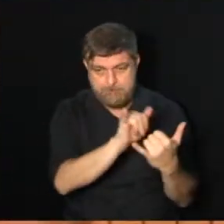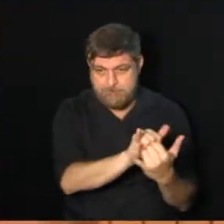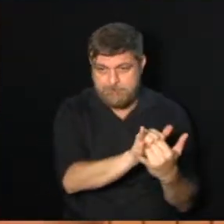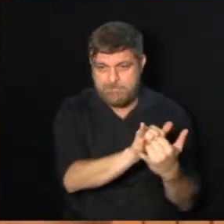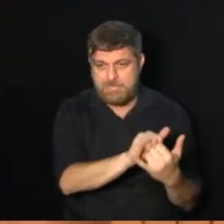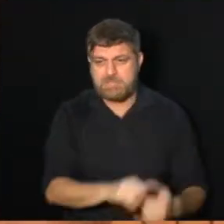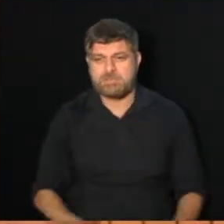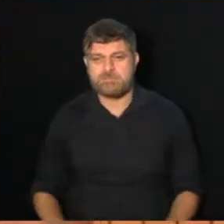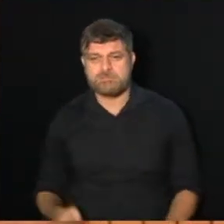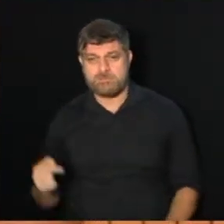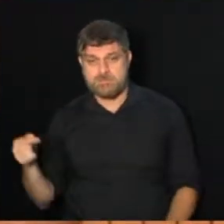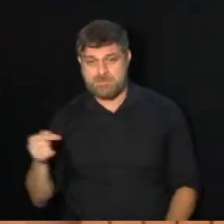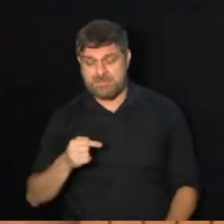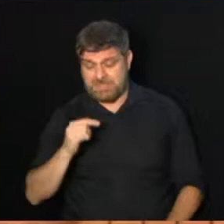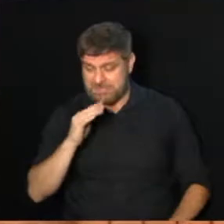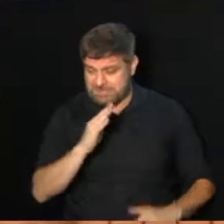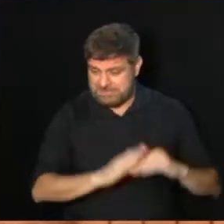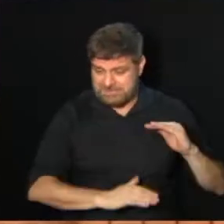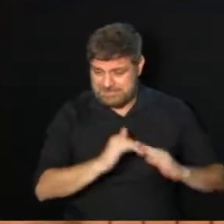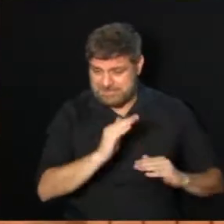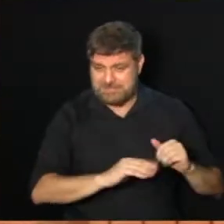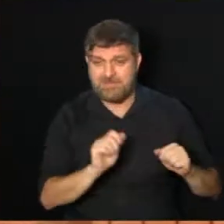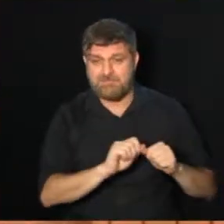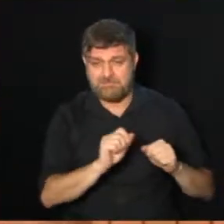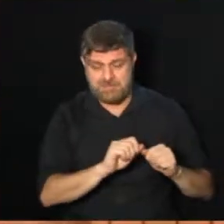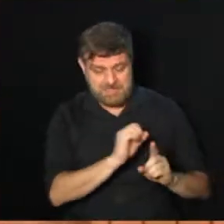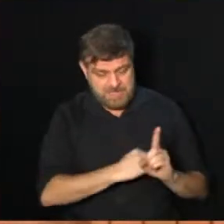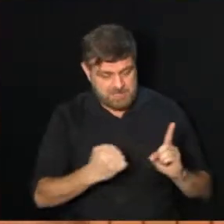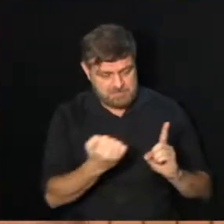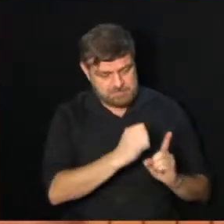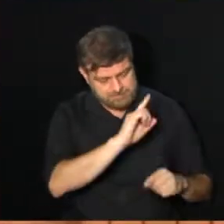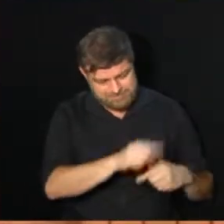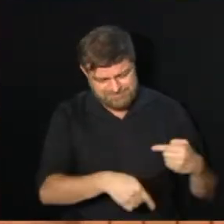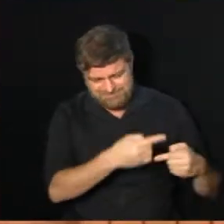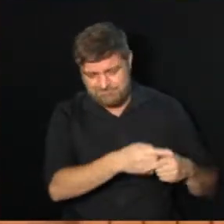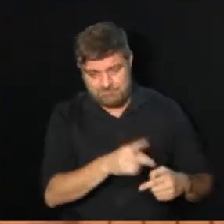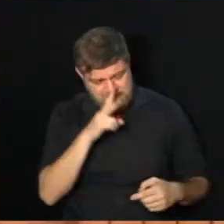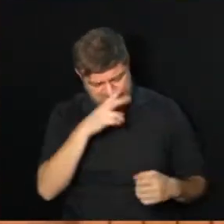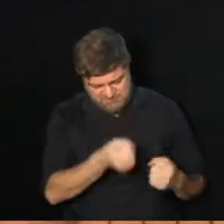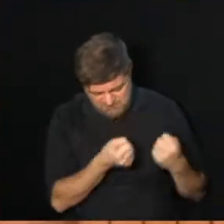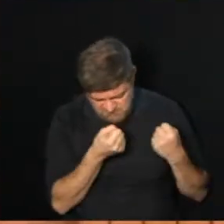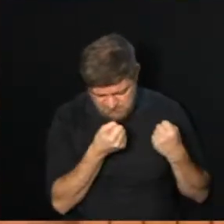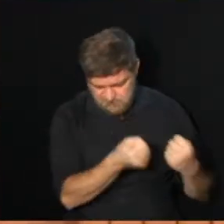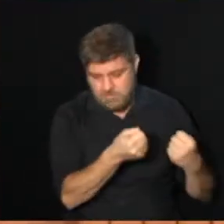Esse movimento, ele realmente transforma. O potencial que ele tem de transformar